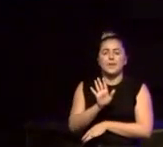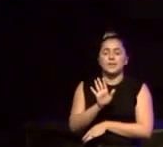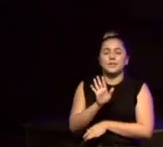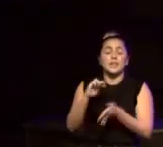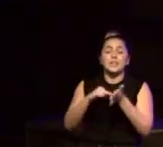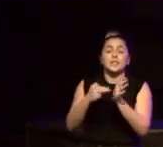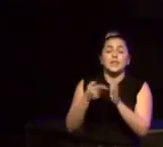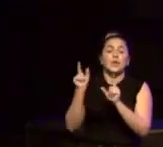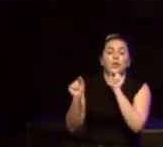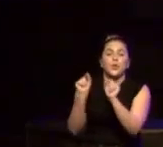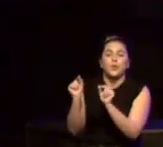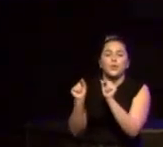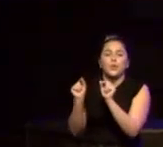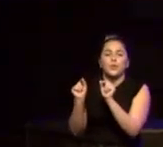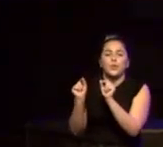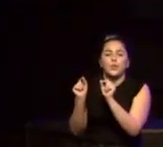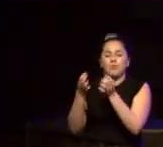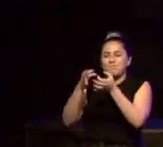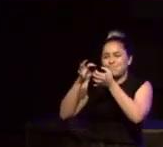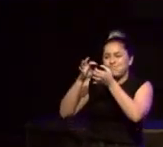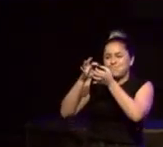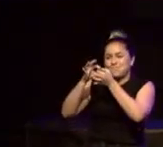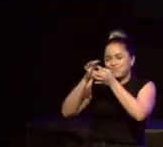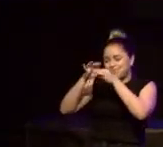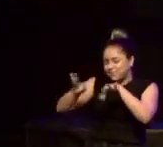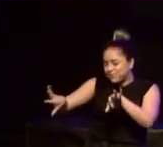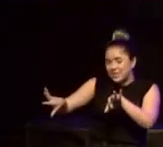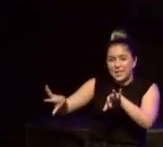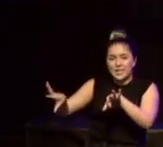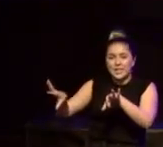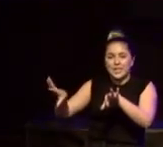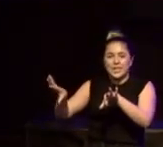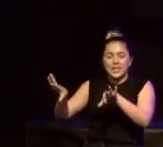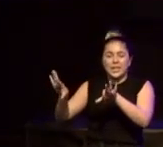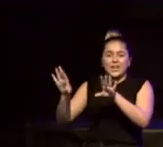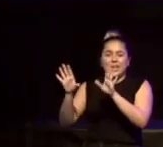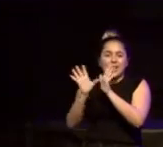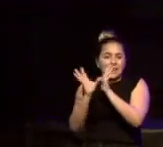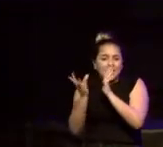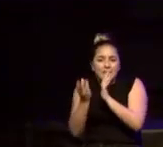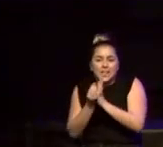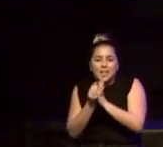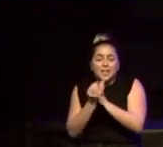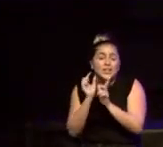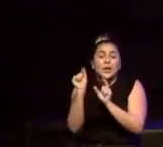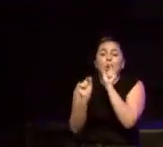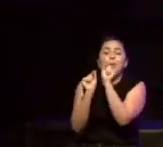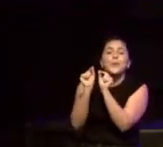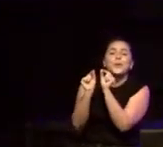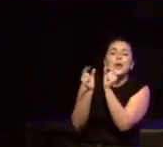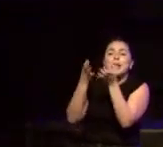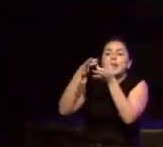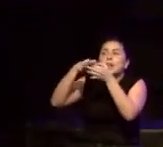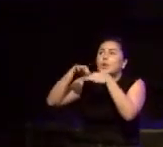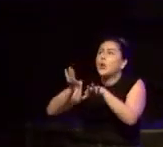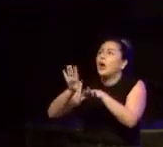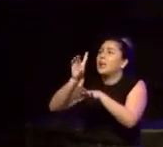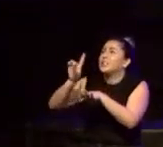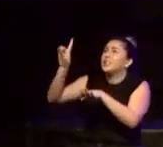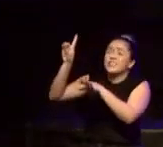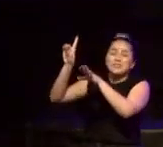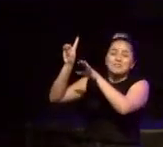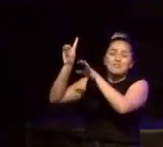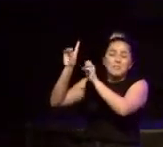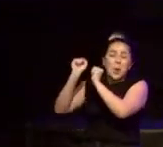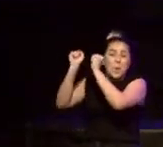significa. Se desconectar do corpo frequentemente significa se desconectar do poder transformador da